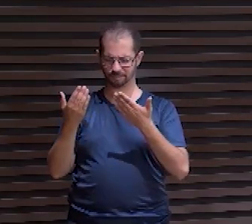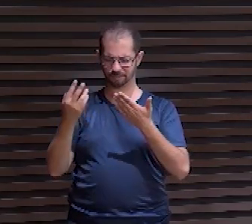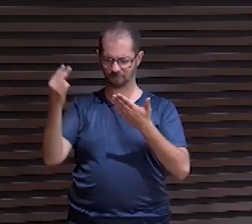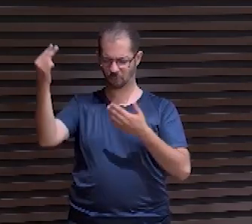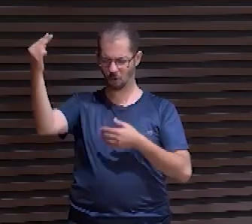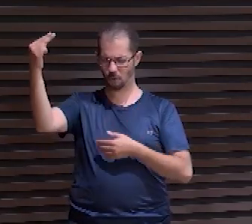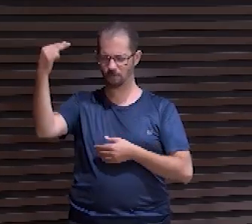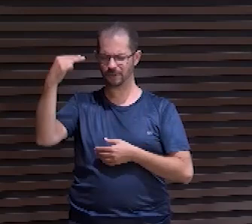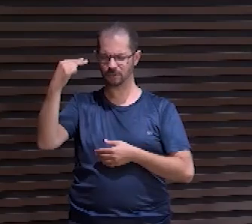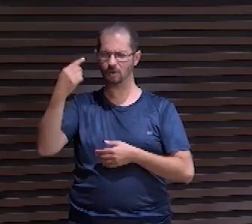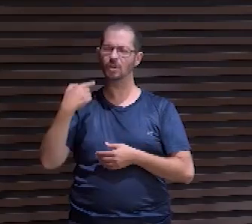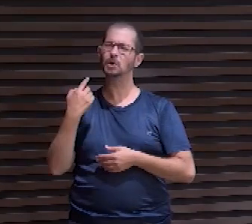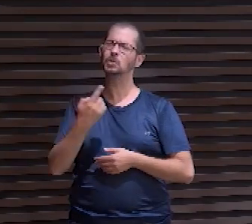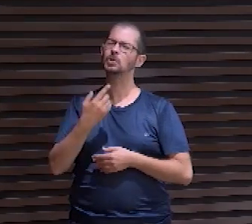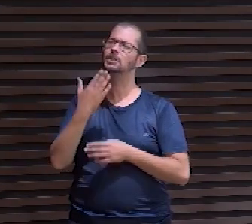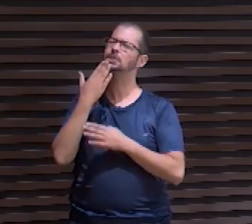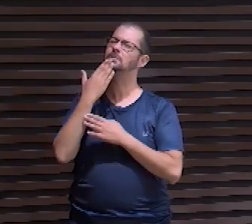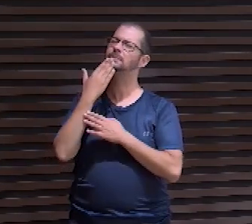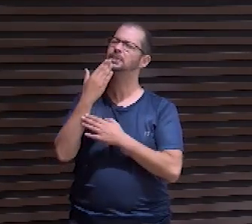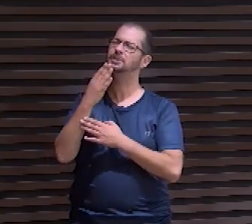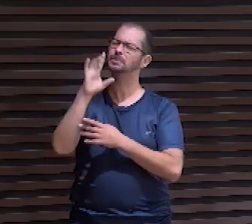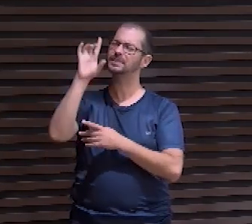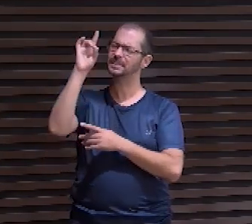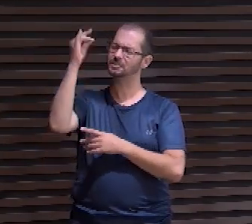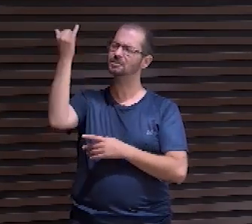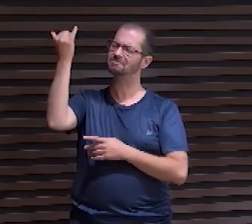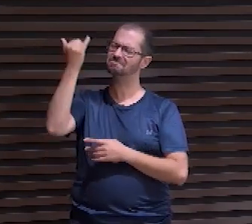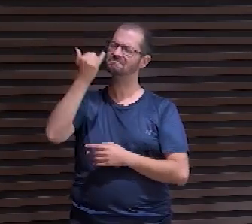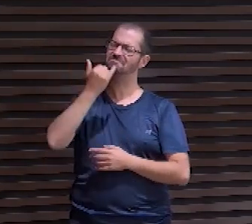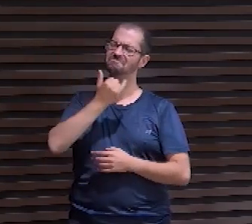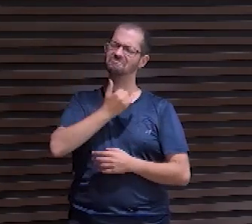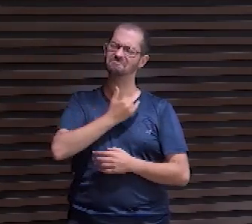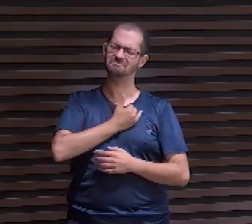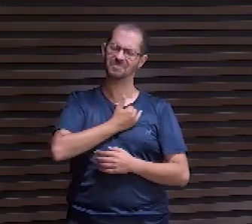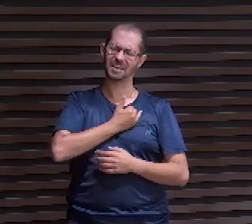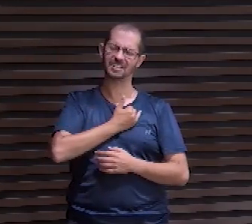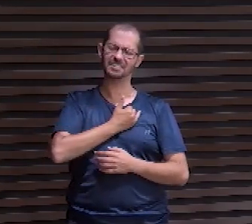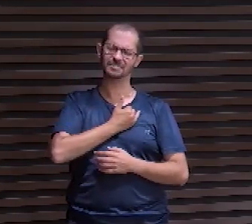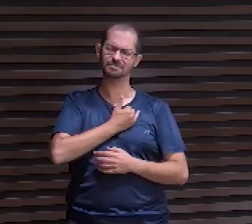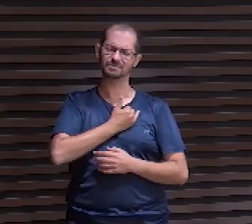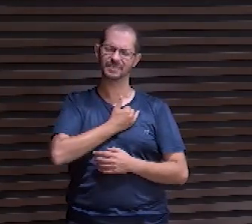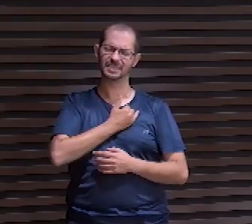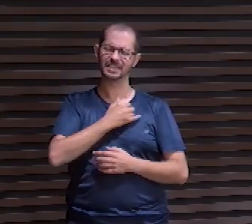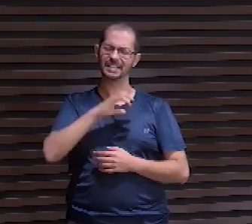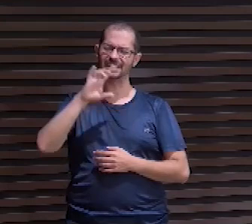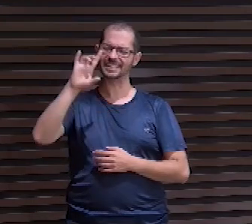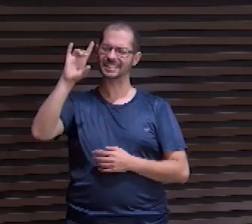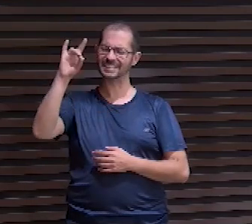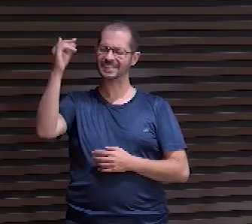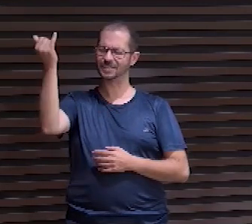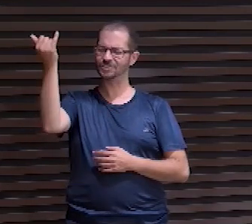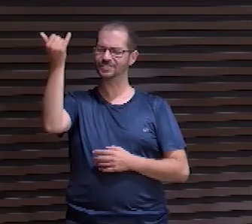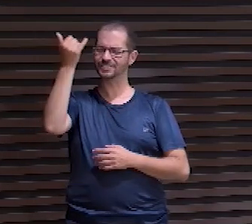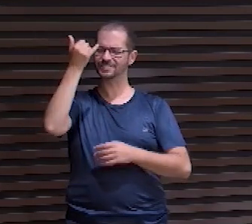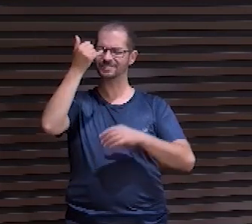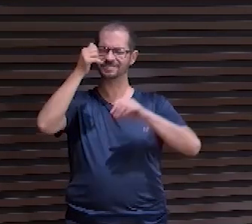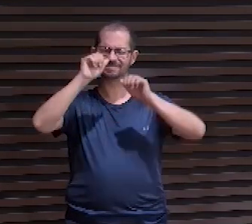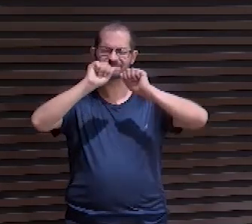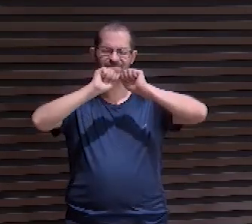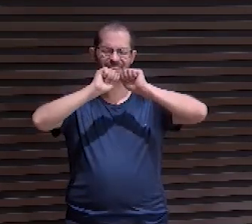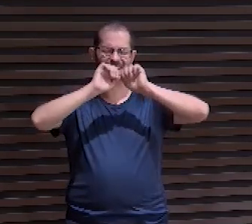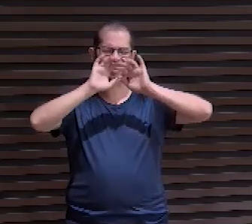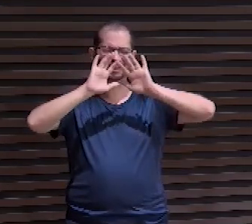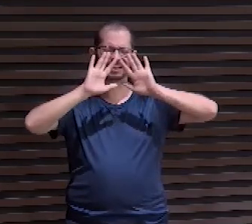Então, nós te pedimos que tu fales conosco, tu esclareças o nosso